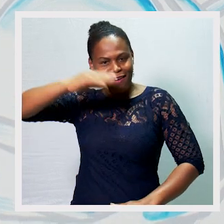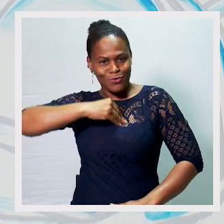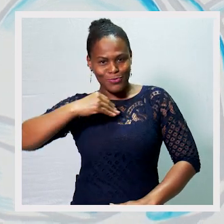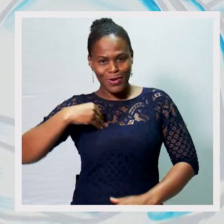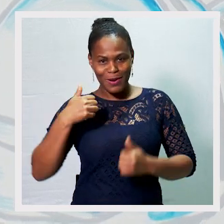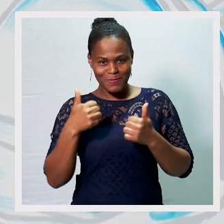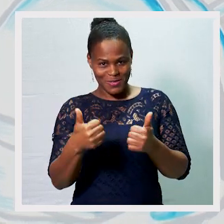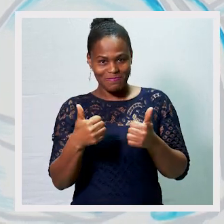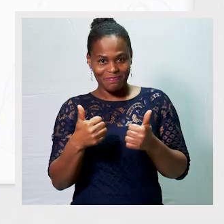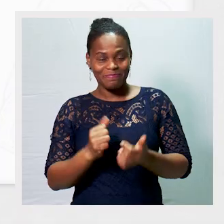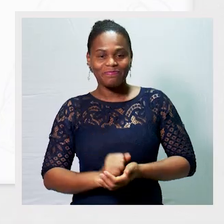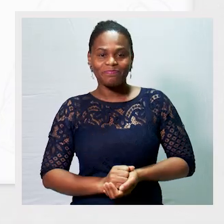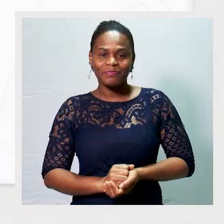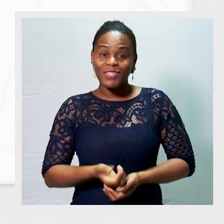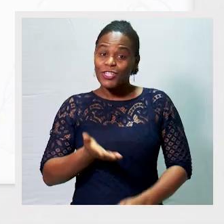forma saudável.